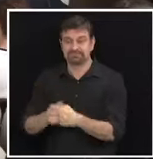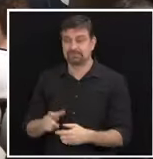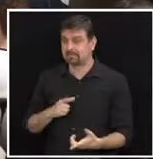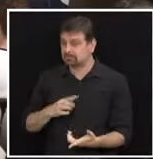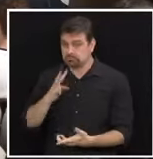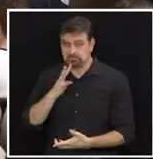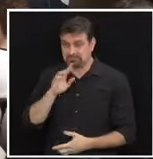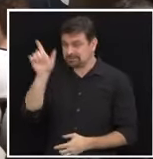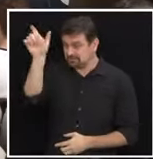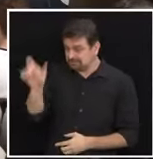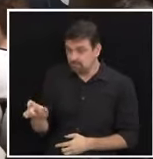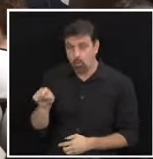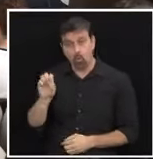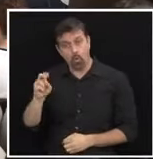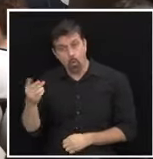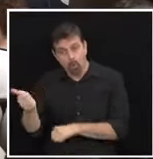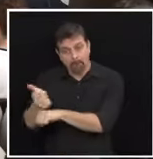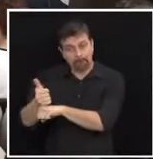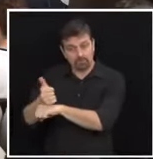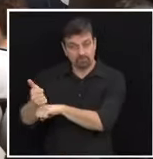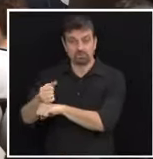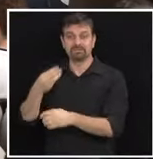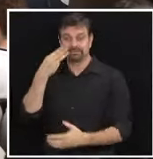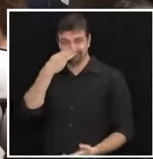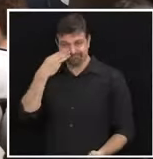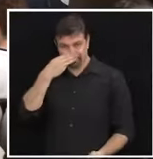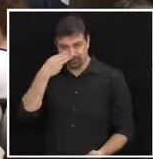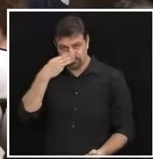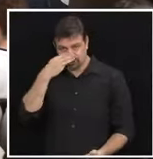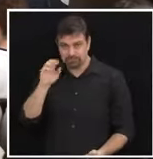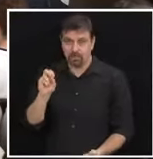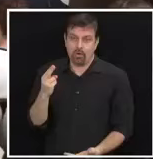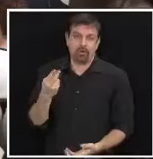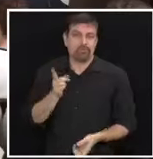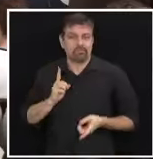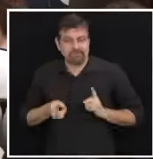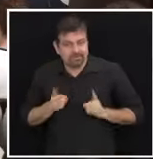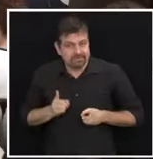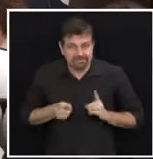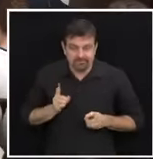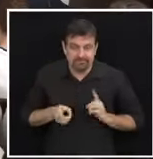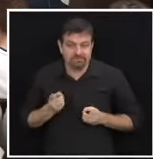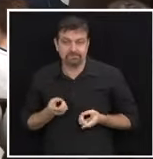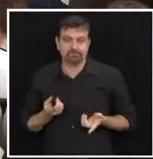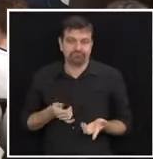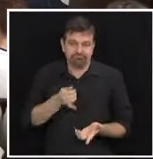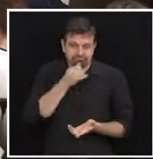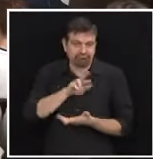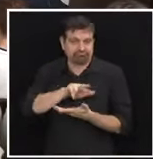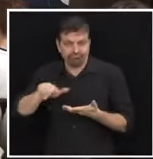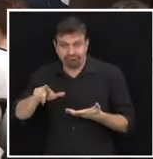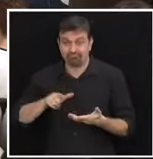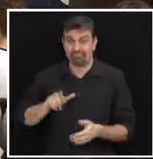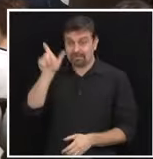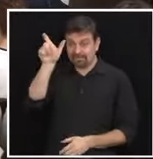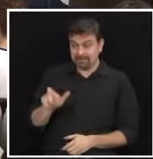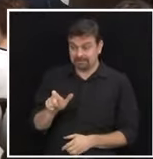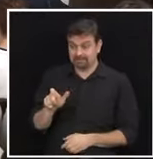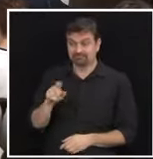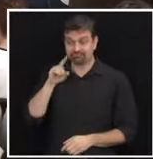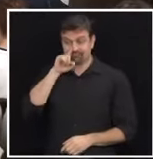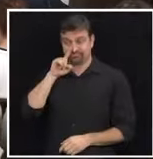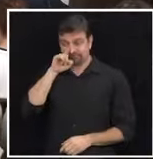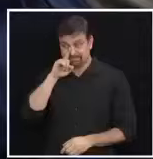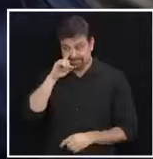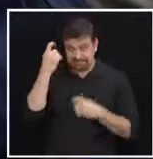conhecia a pessoa que ela saiu era uma profissional do sexo, por exemplo, uma travesti. Então ela tem um risco,